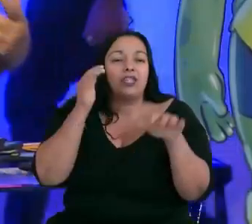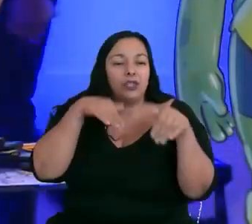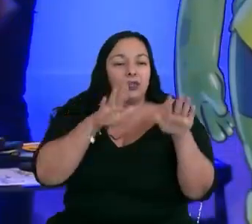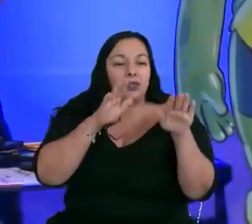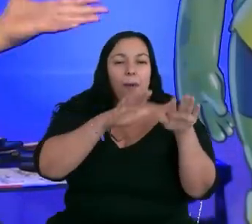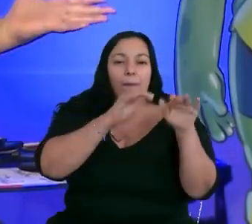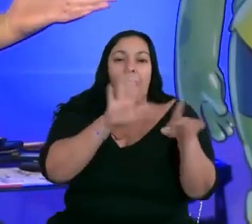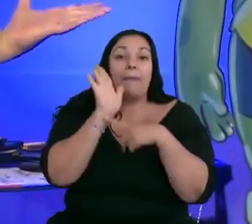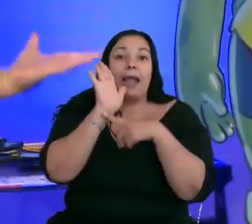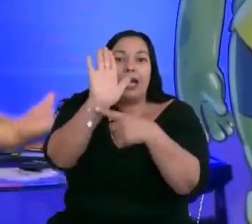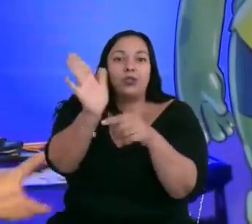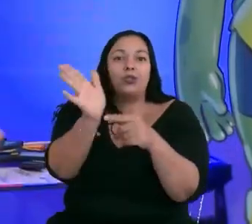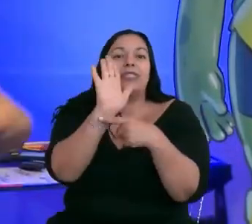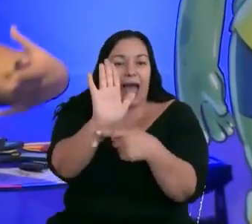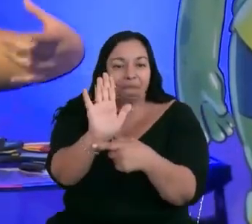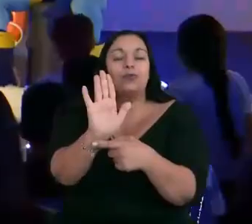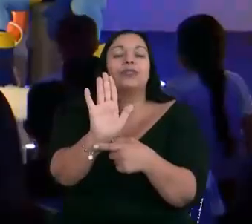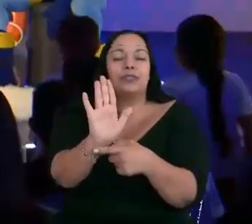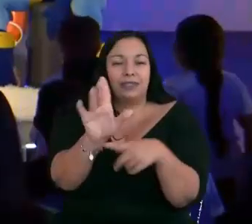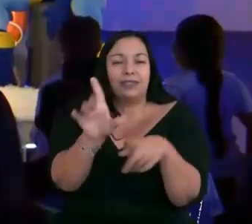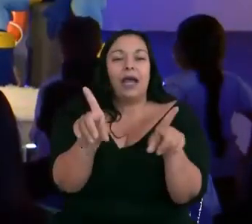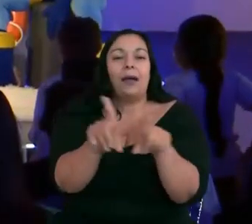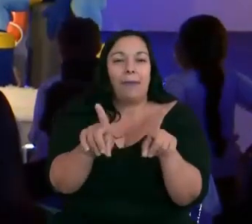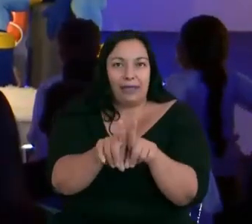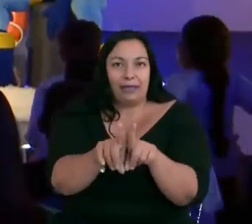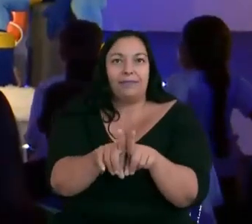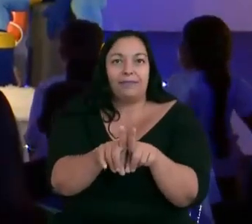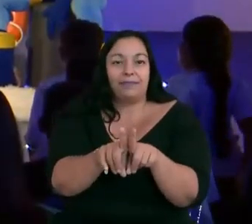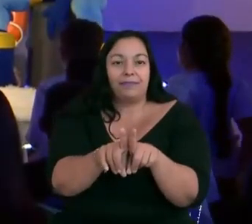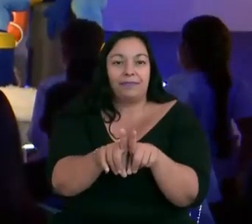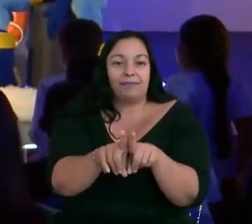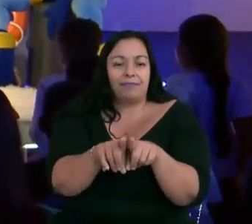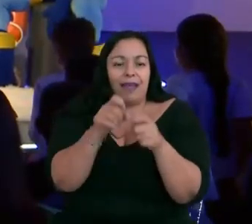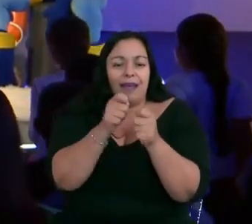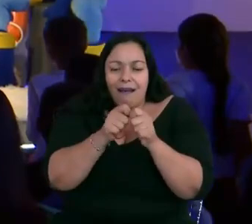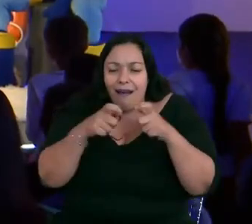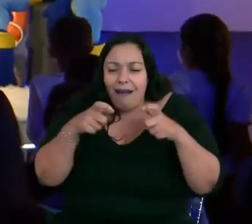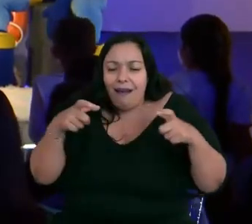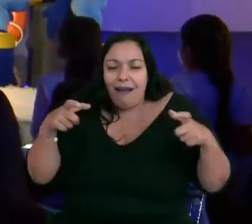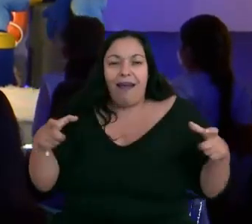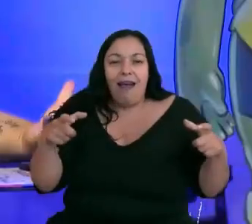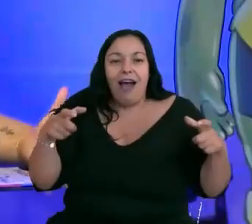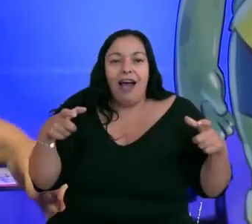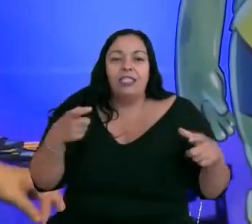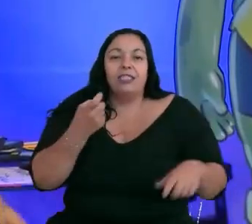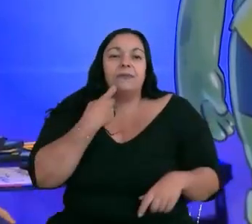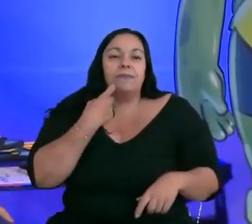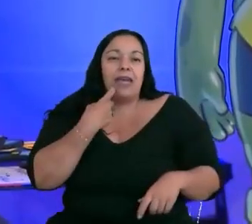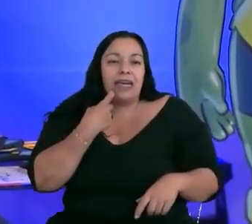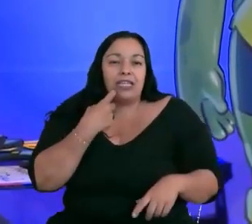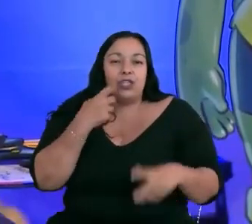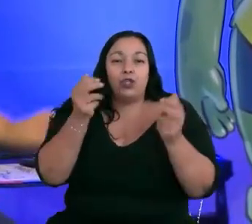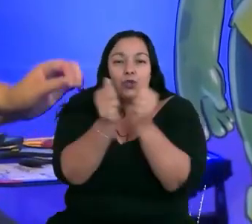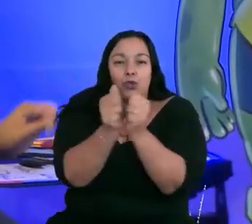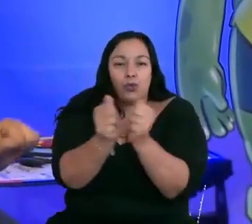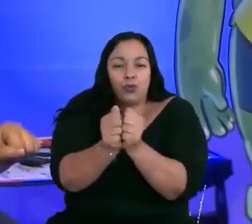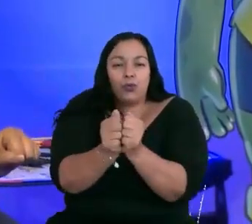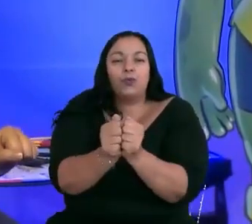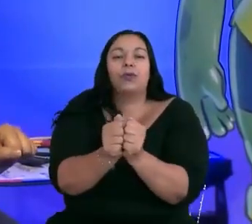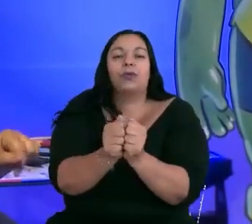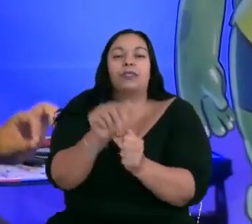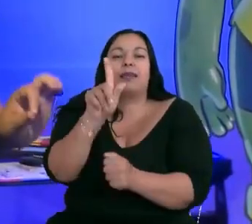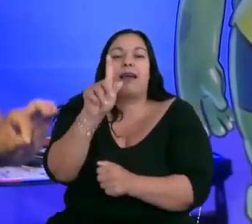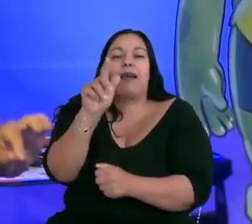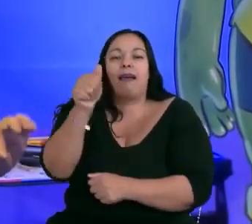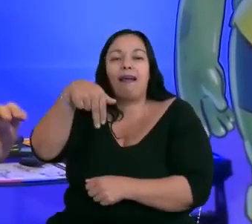ajudá-los. Então, eles montaram um grande exército para lutar contra a Gangue Plásticos. E chegou o grande